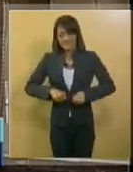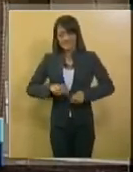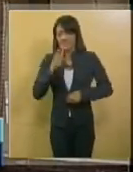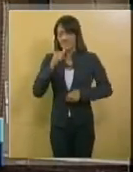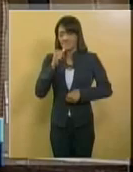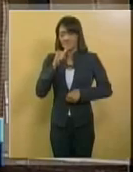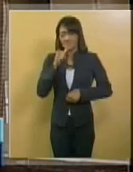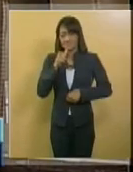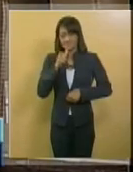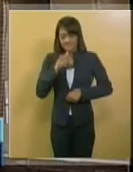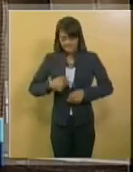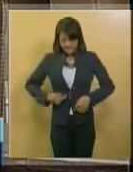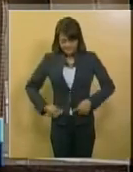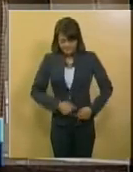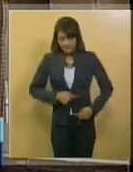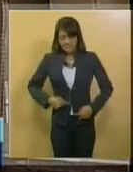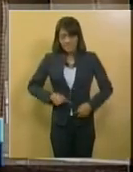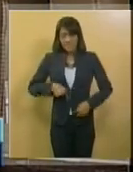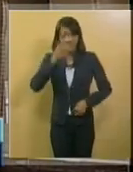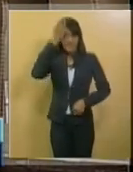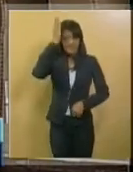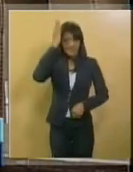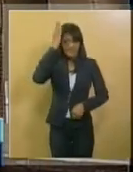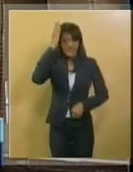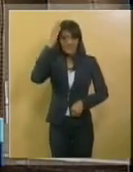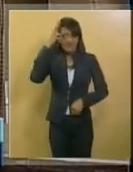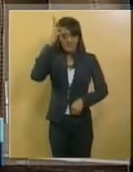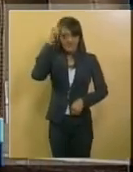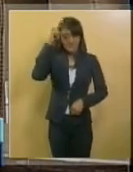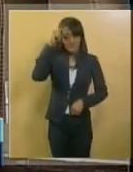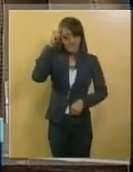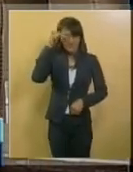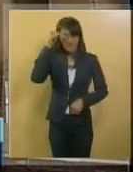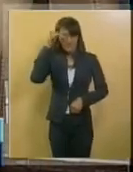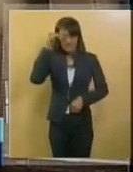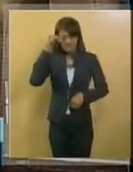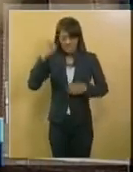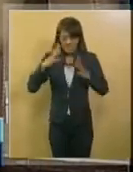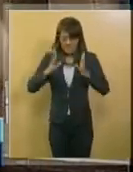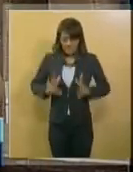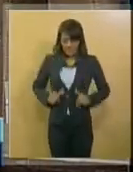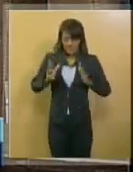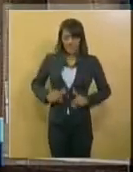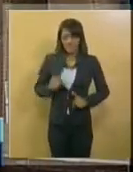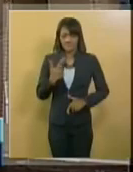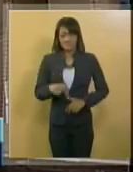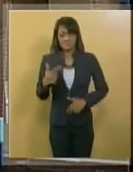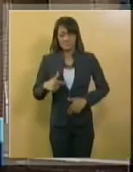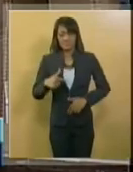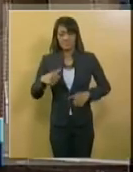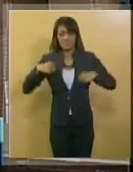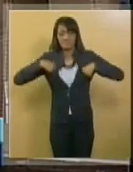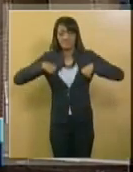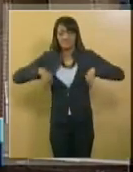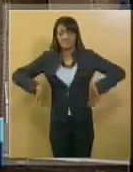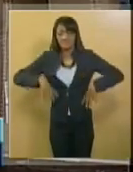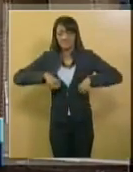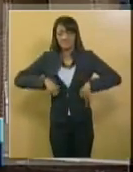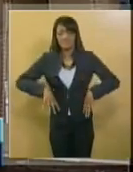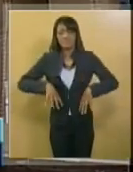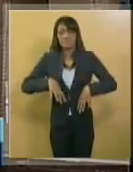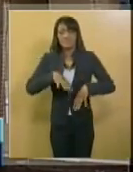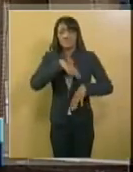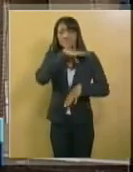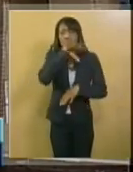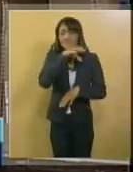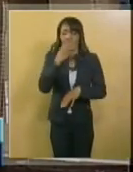O organismo do cavalo, do burro, do jegue, não consegue filtrar as impurezas e vai minando a imunidade do animal,